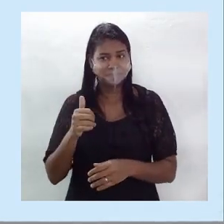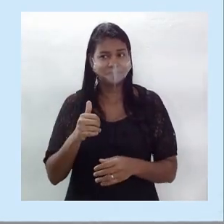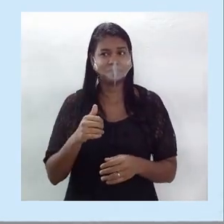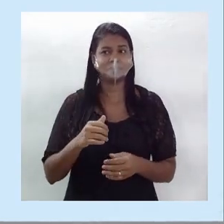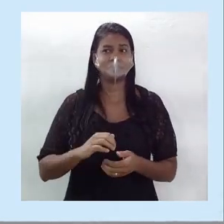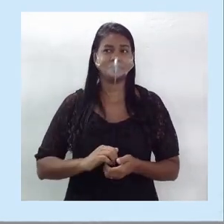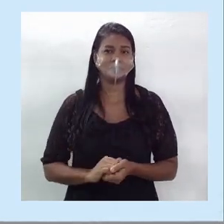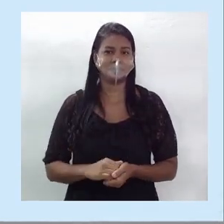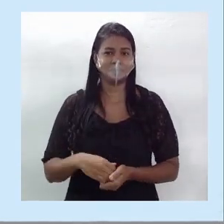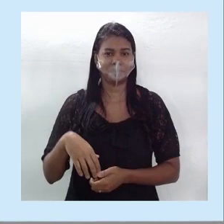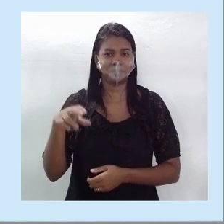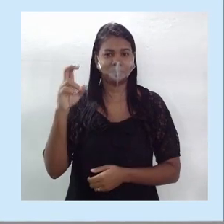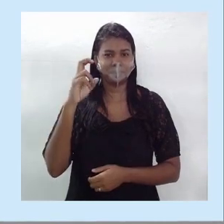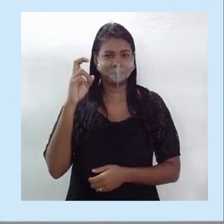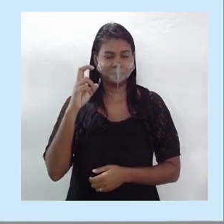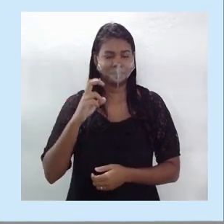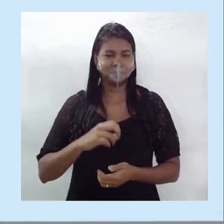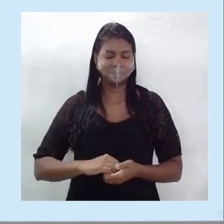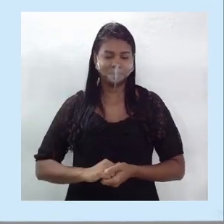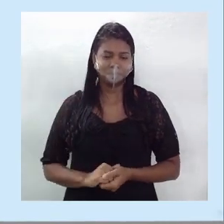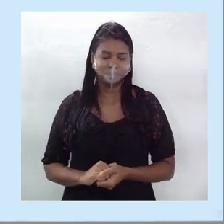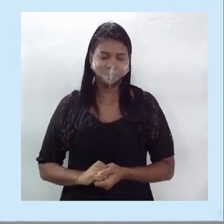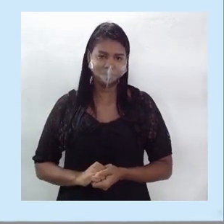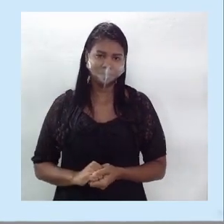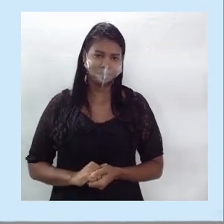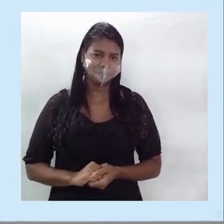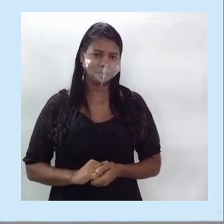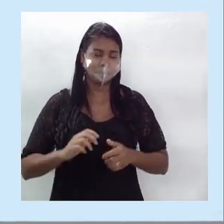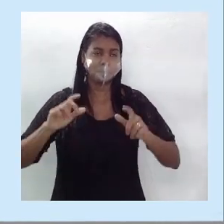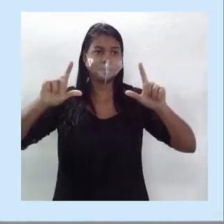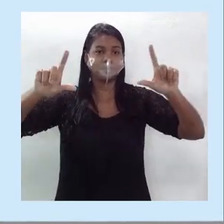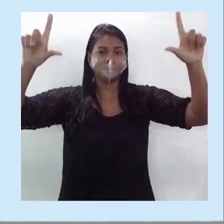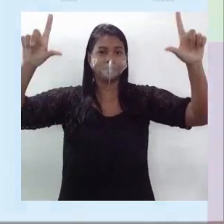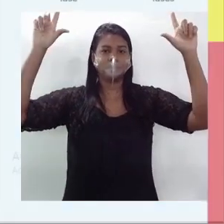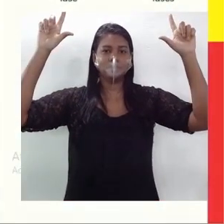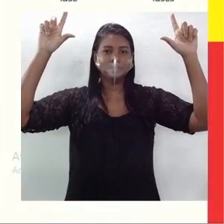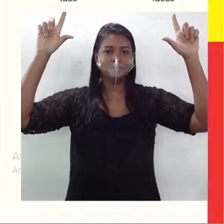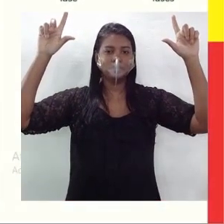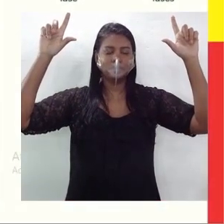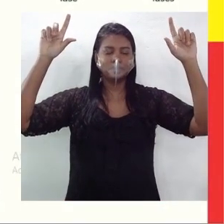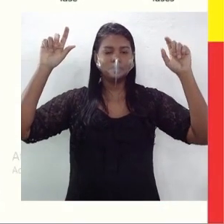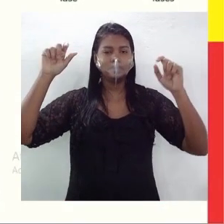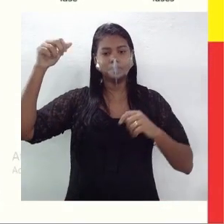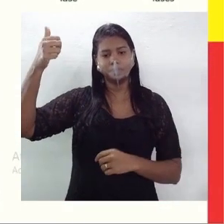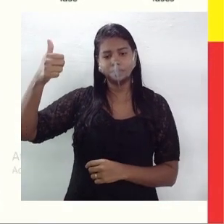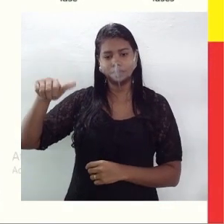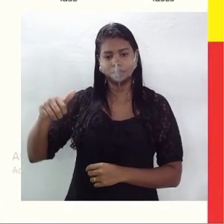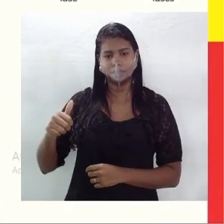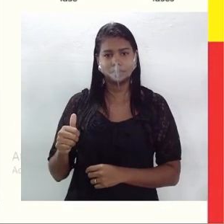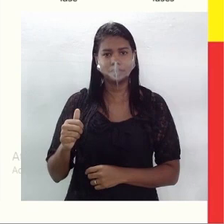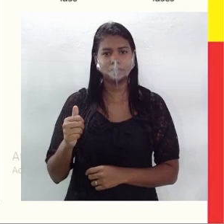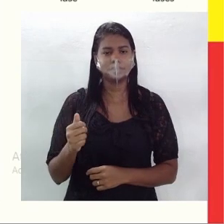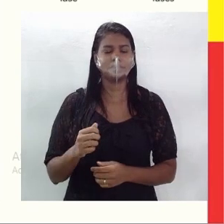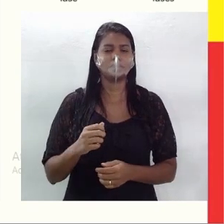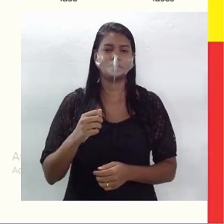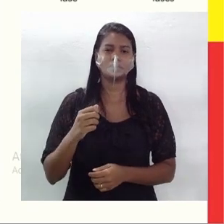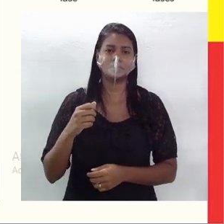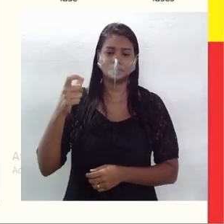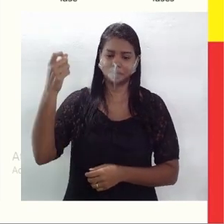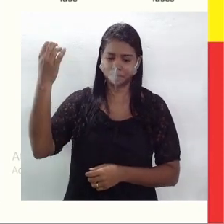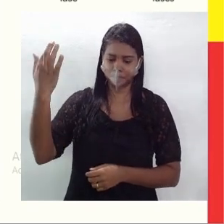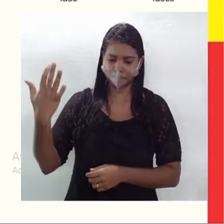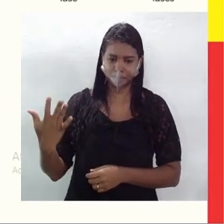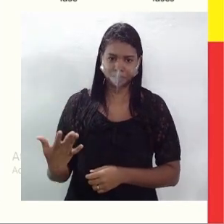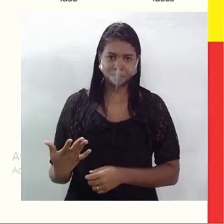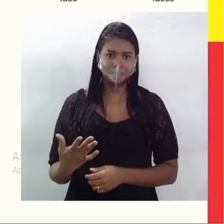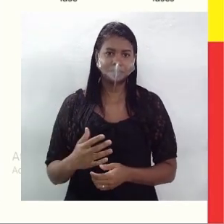a quinta questão. Na telinha, você pode observar que quando se fala da quinta questão, a